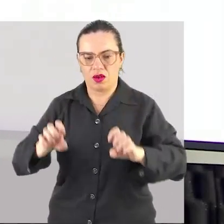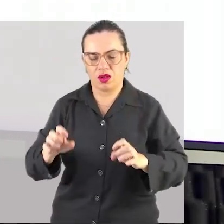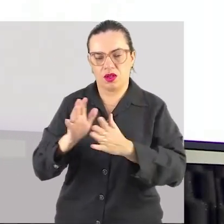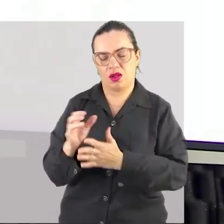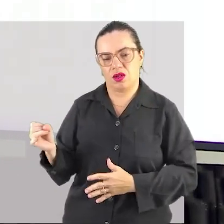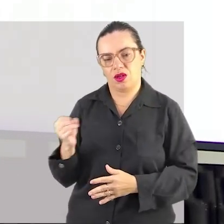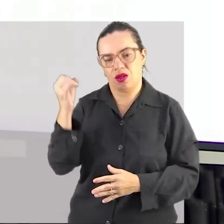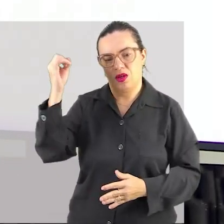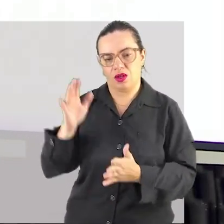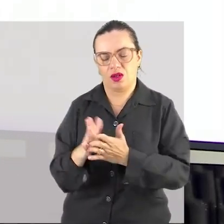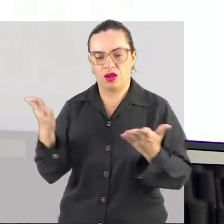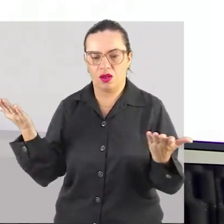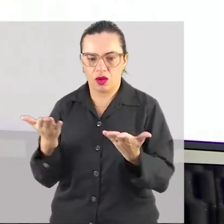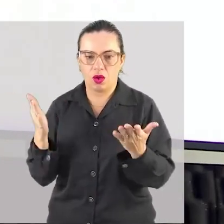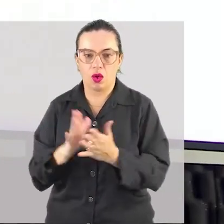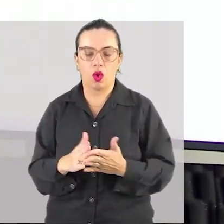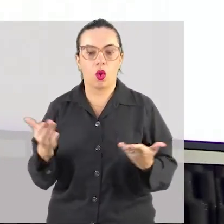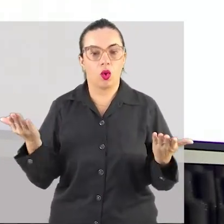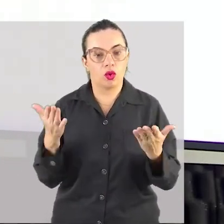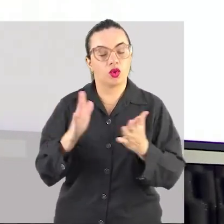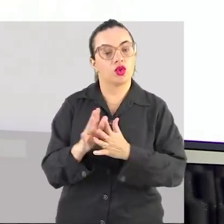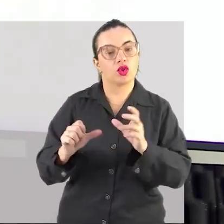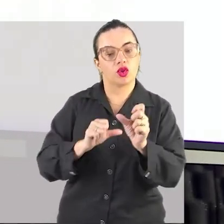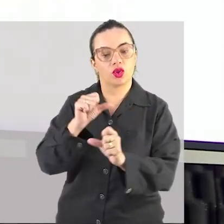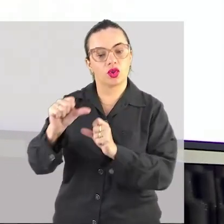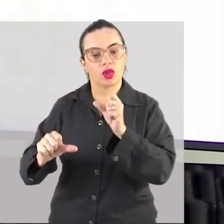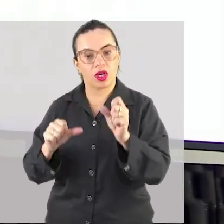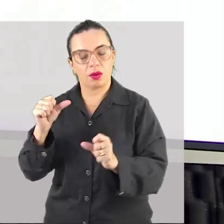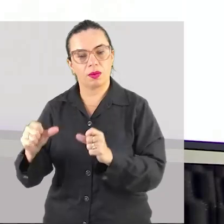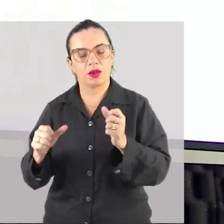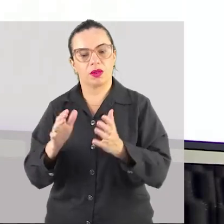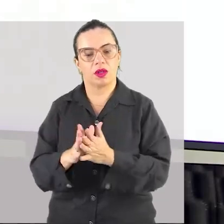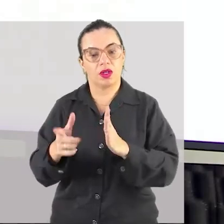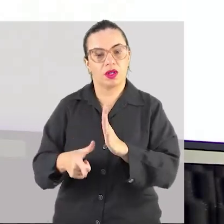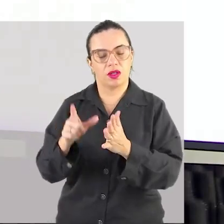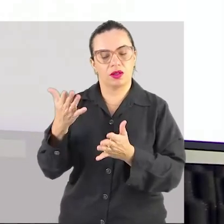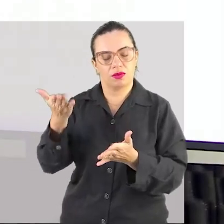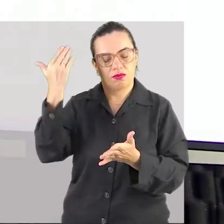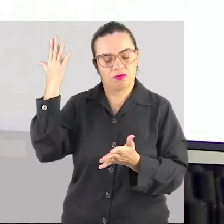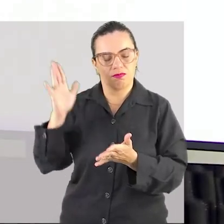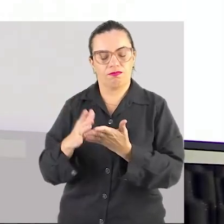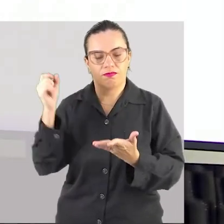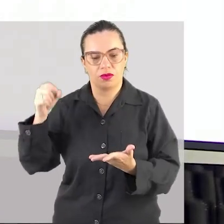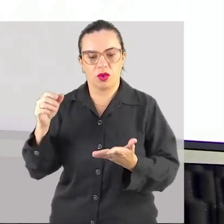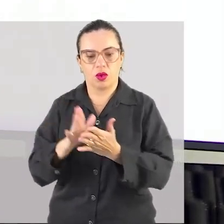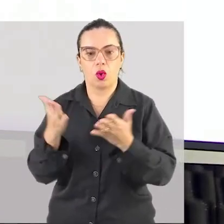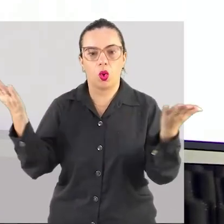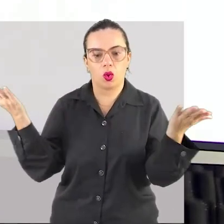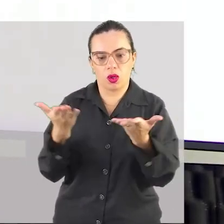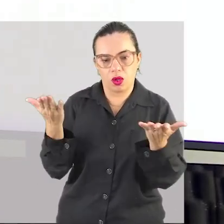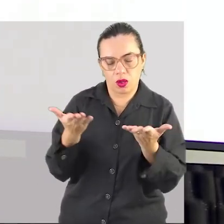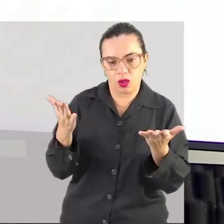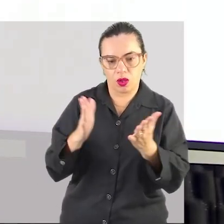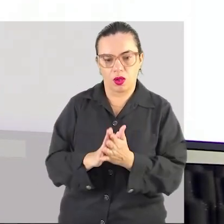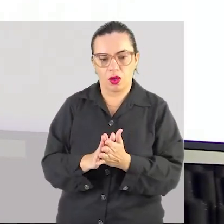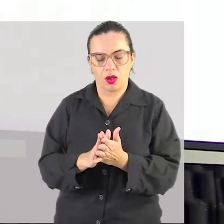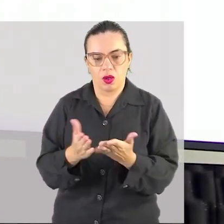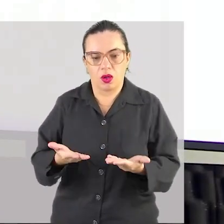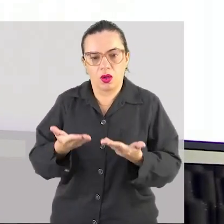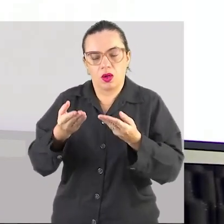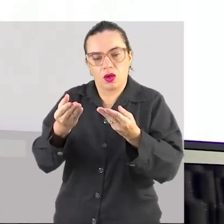antes porque hoje já há uma mudança na condução dessa estrutura no Brasil hoje a prestação de serviços e as